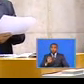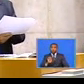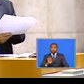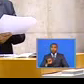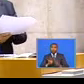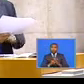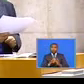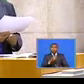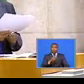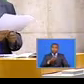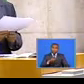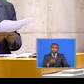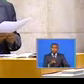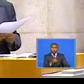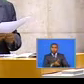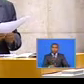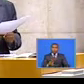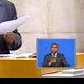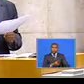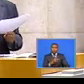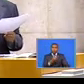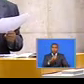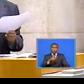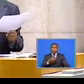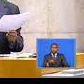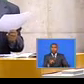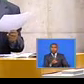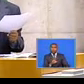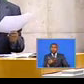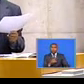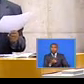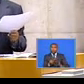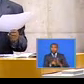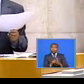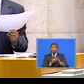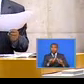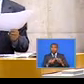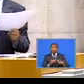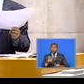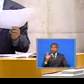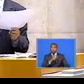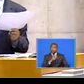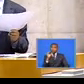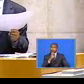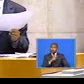reais, executado 20 milhões de reais, para obras de emergência, ou seja,